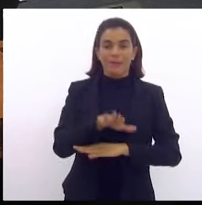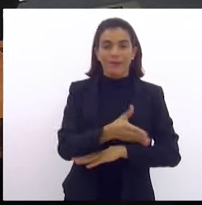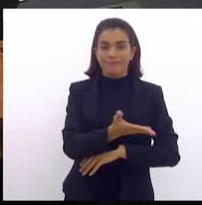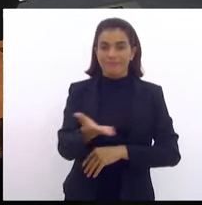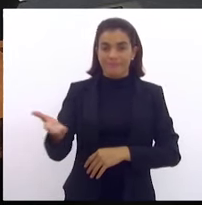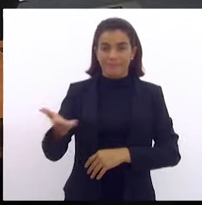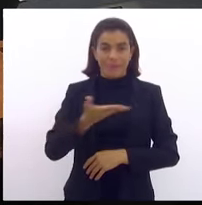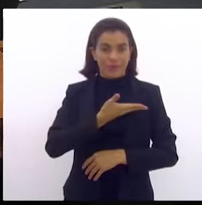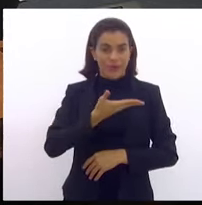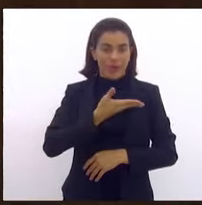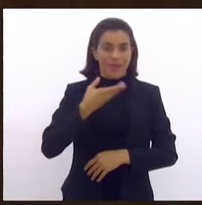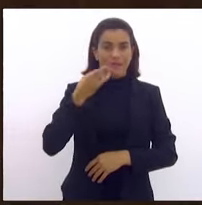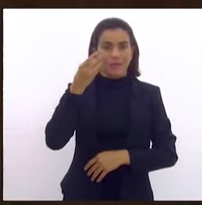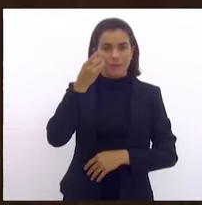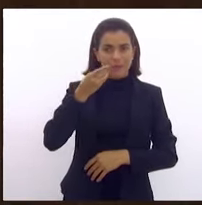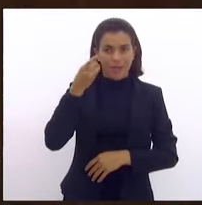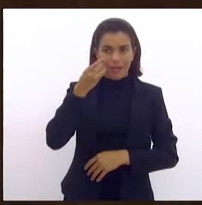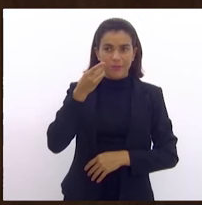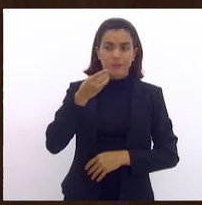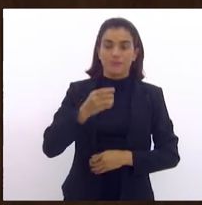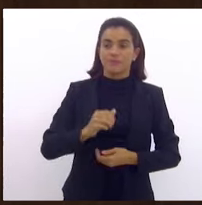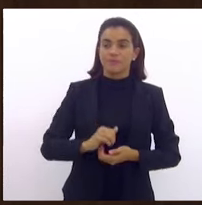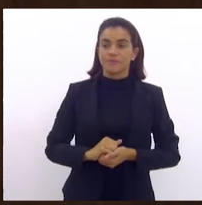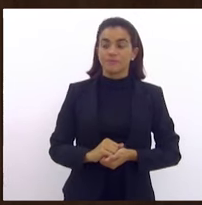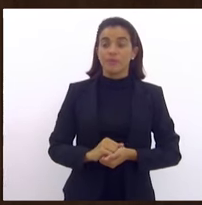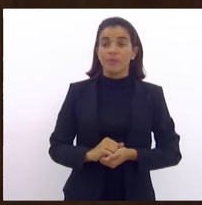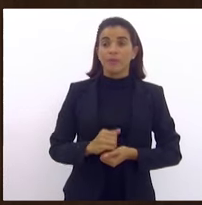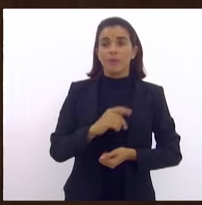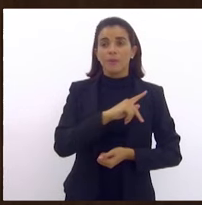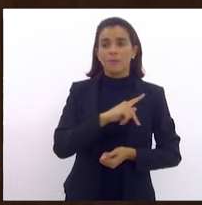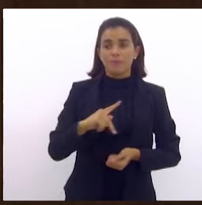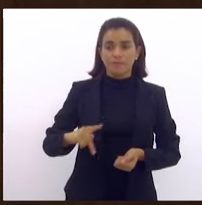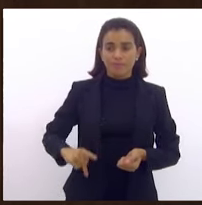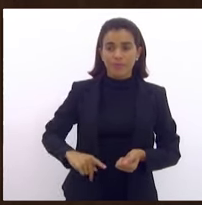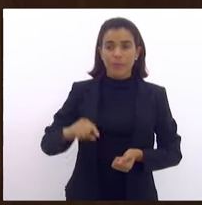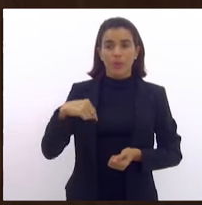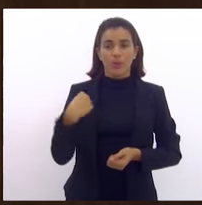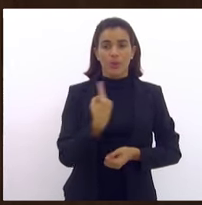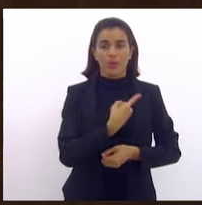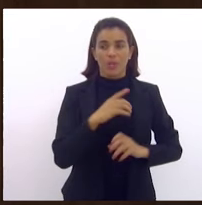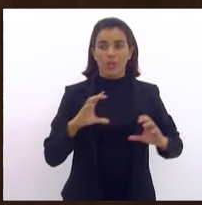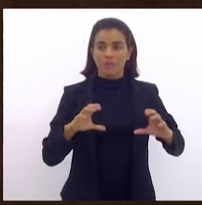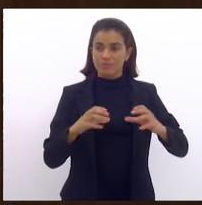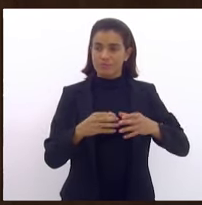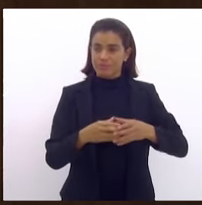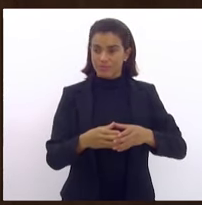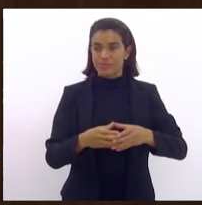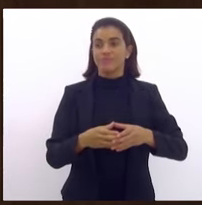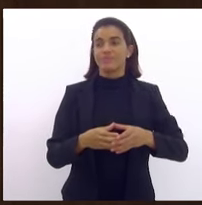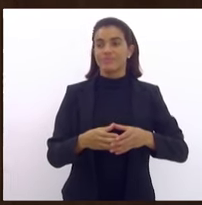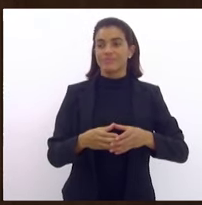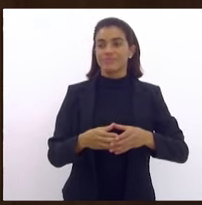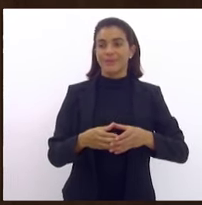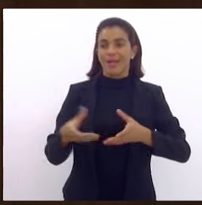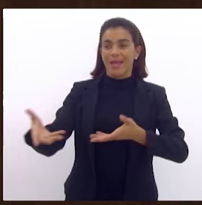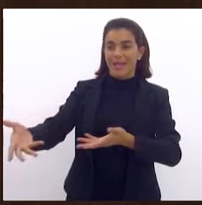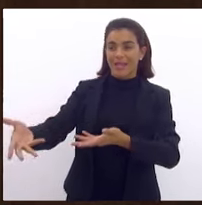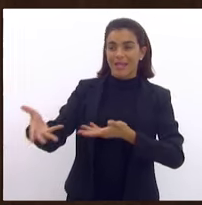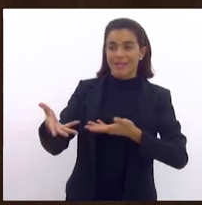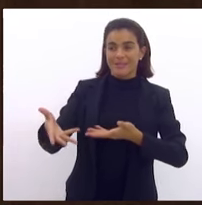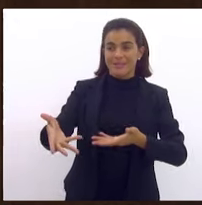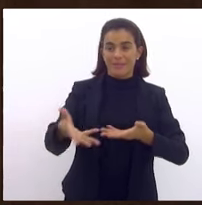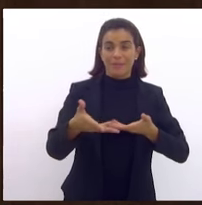colegas parlamentares. Senhor presidente, nós estamos hoje aqui no plenário recebendo